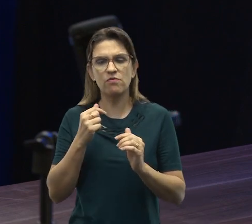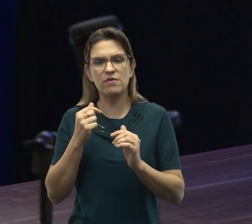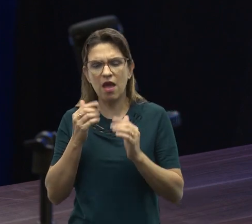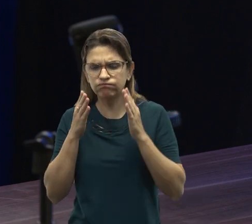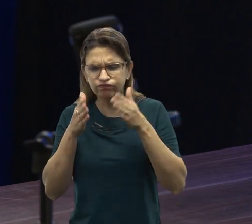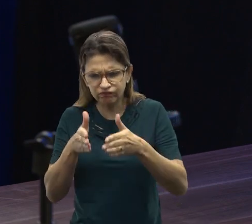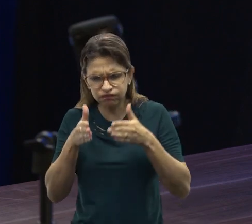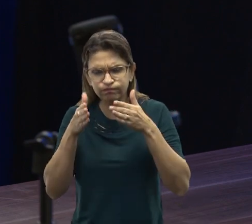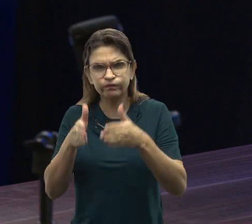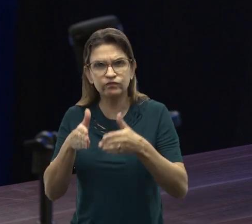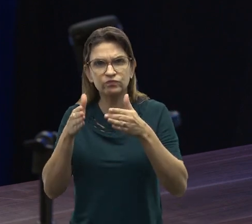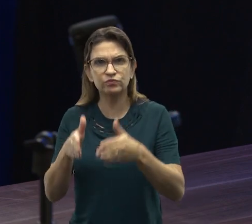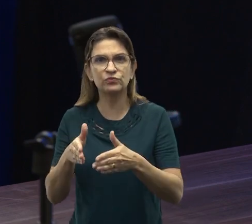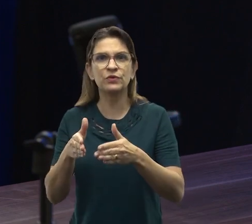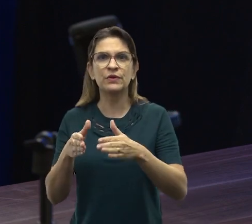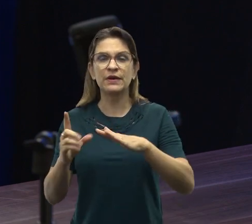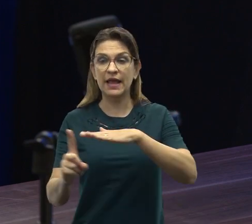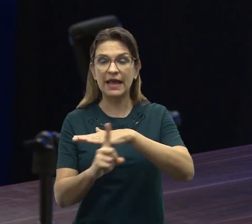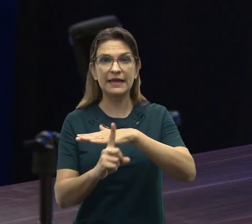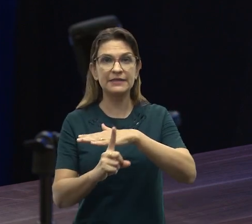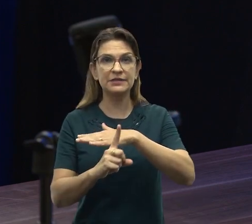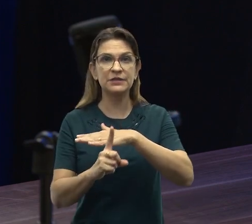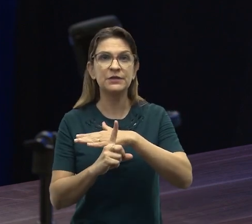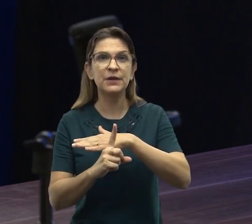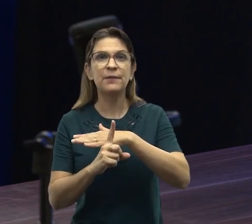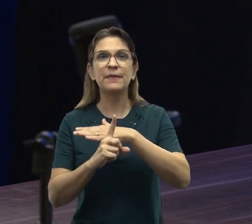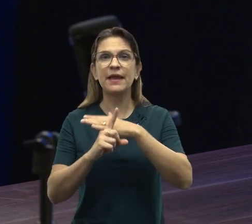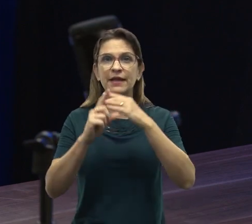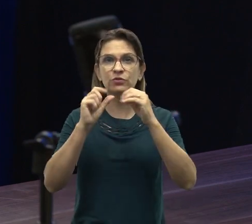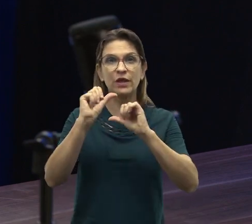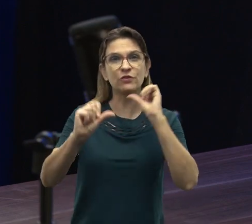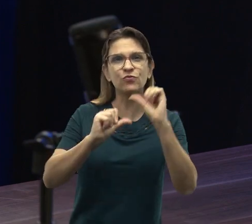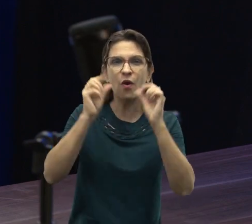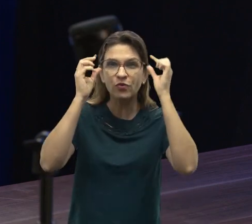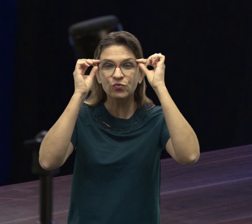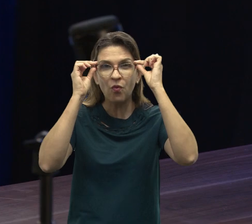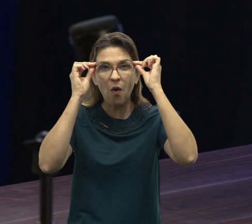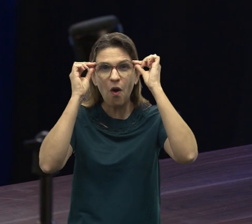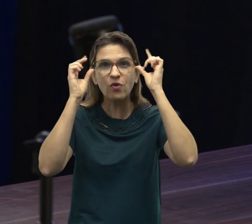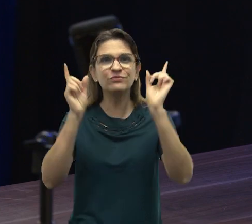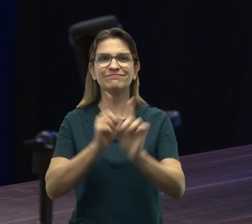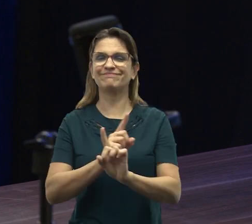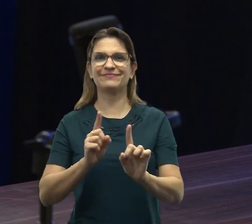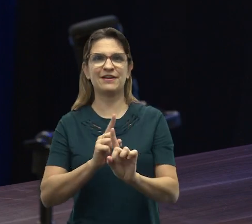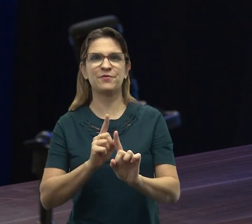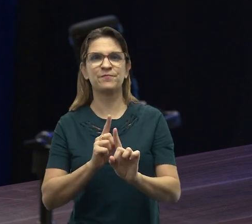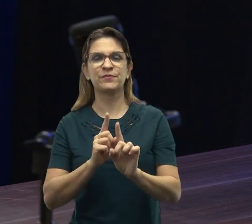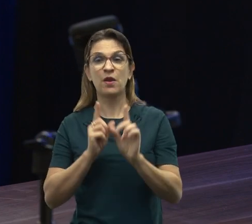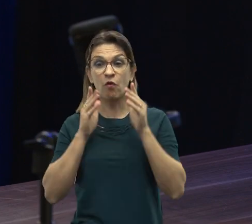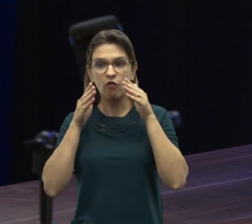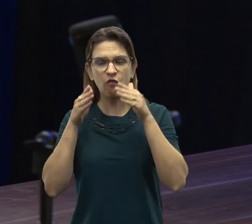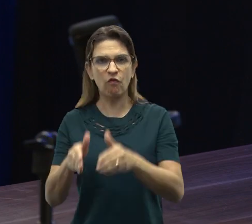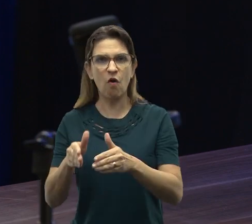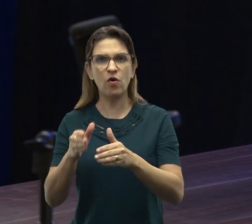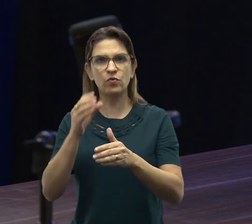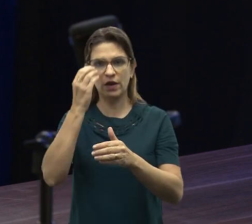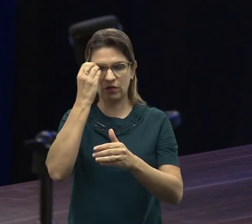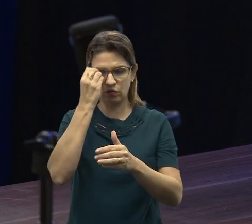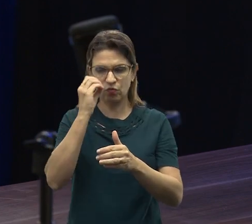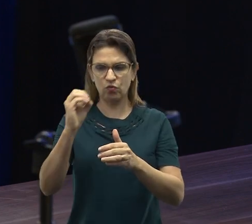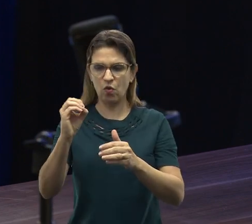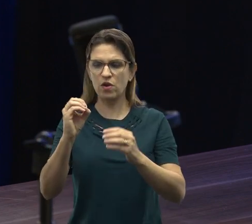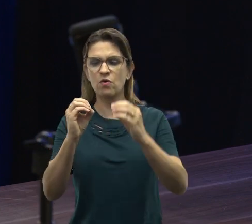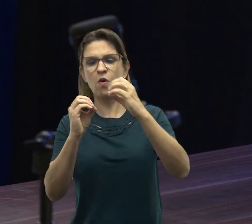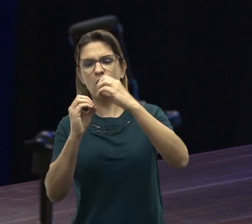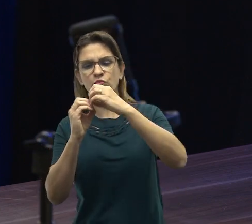não atendo consultas regulares, né, de troca de óculos e tal. Eu fico muito dedicado a essa parte para atender esses pacientes com